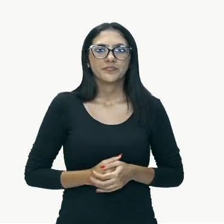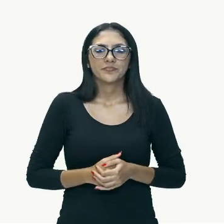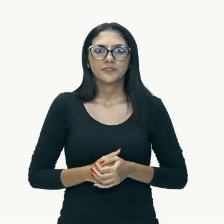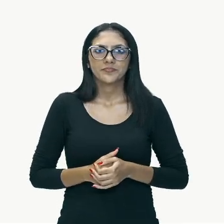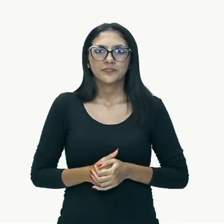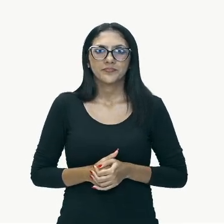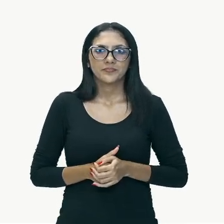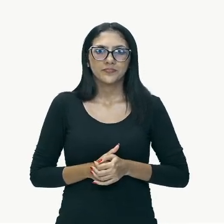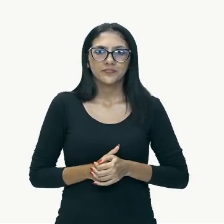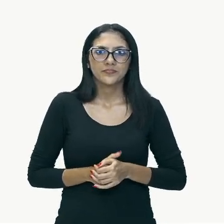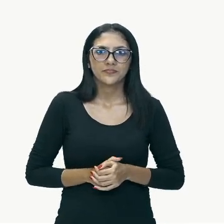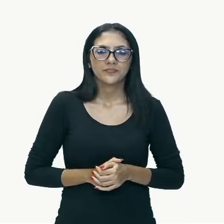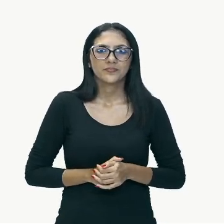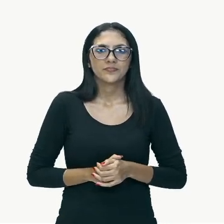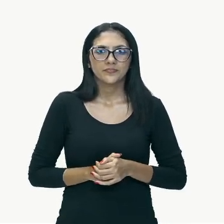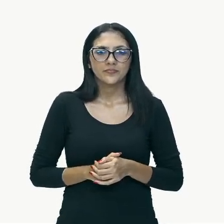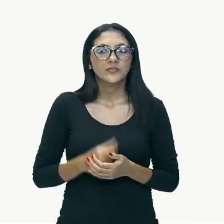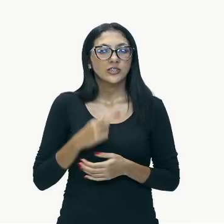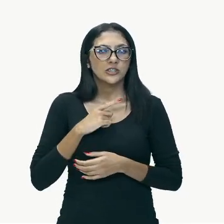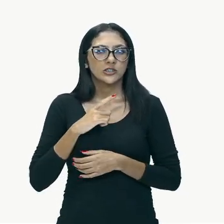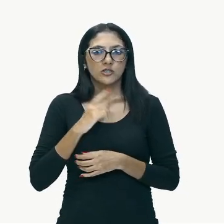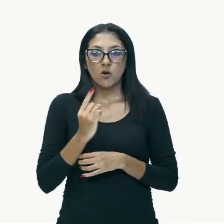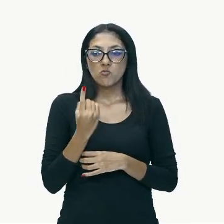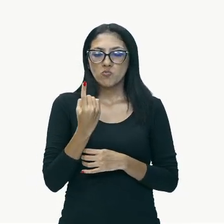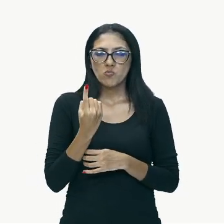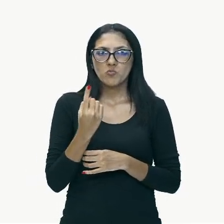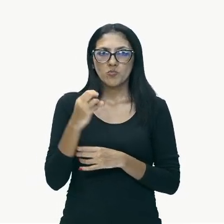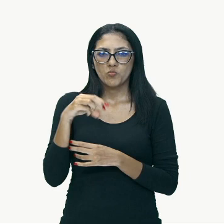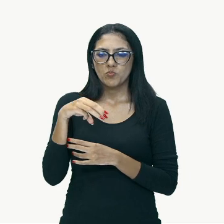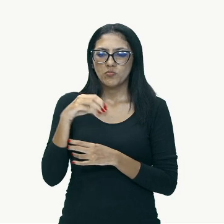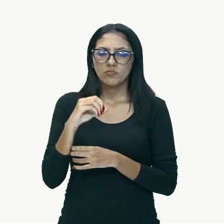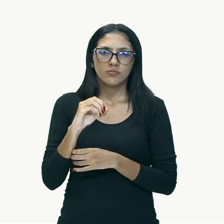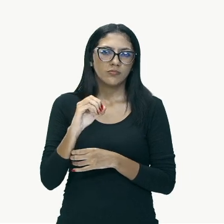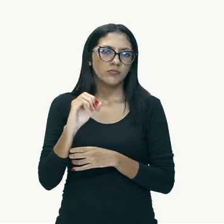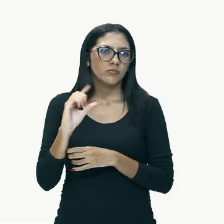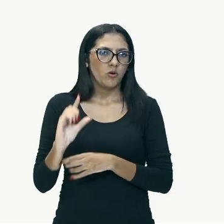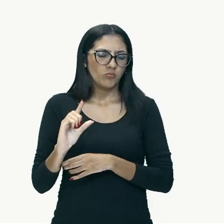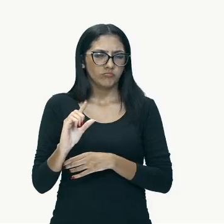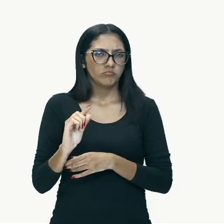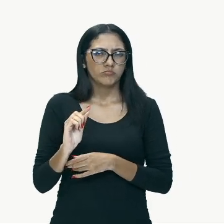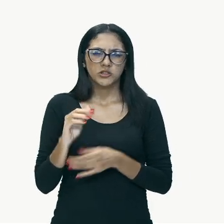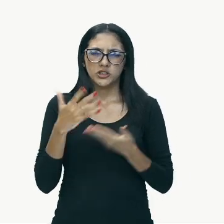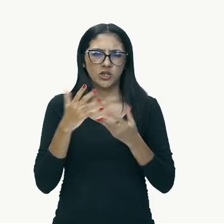quando eu tenho um mol de determinada